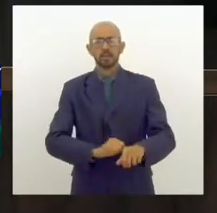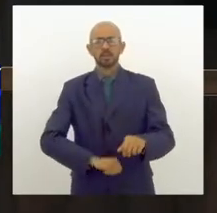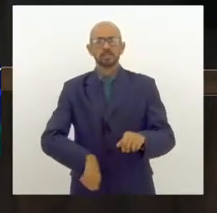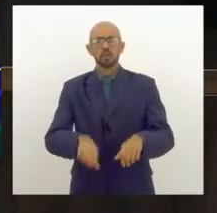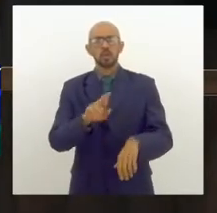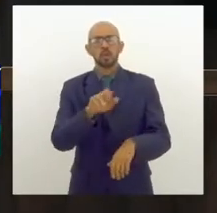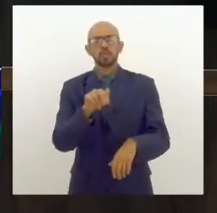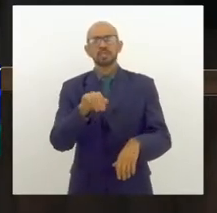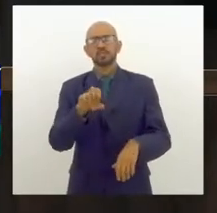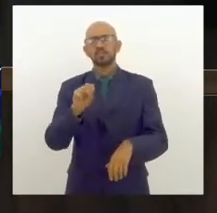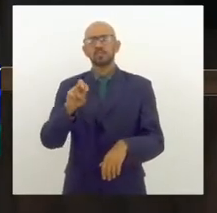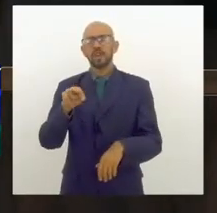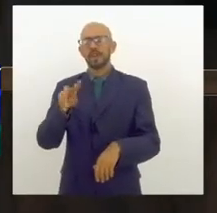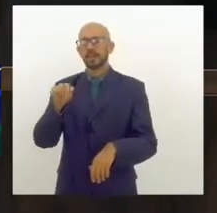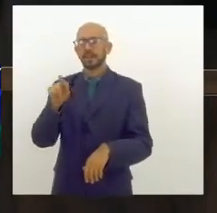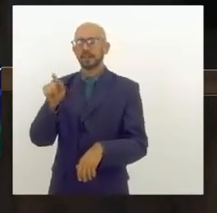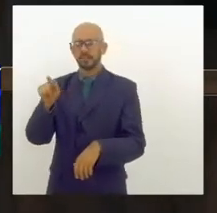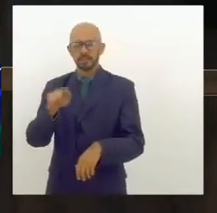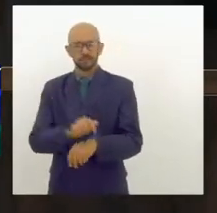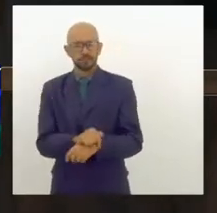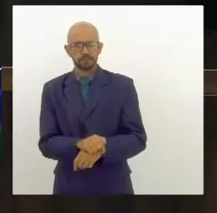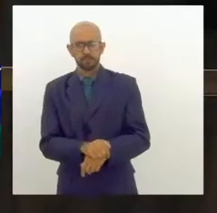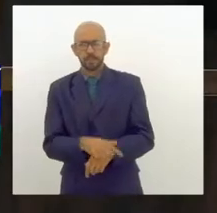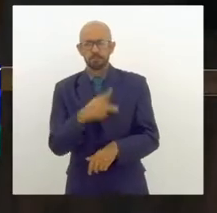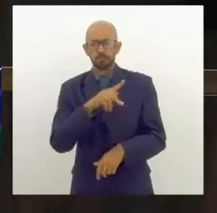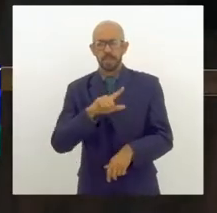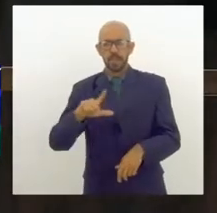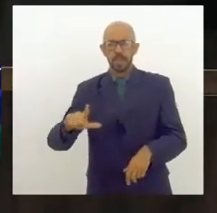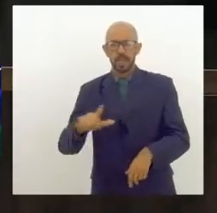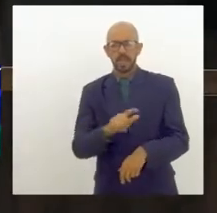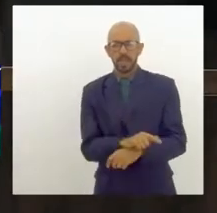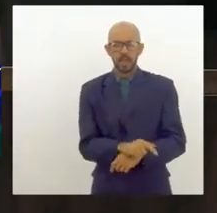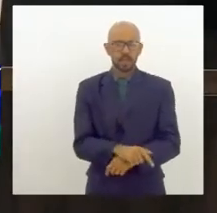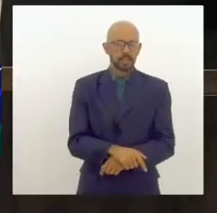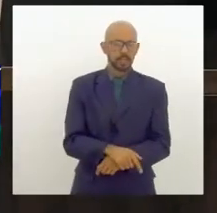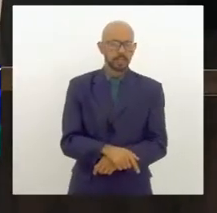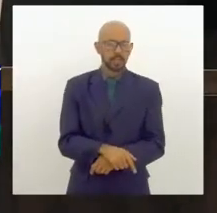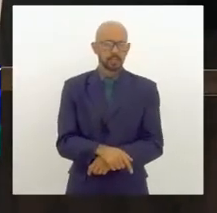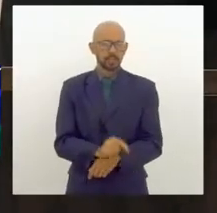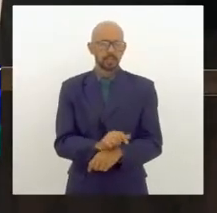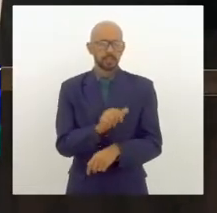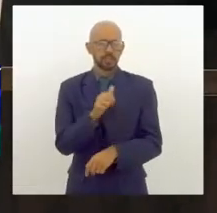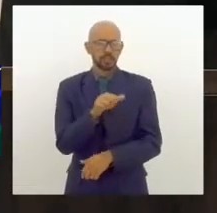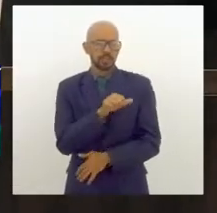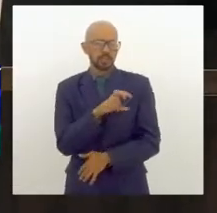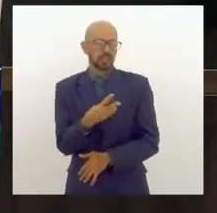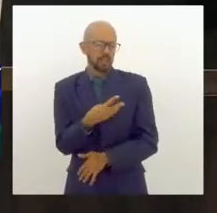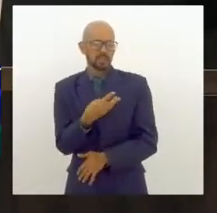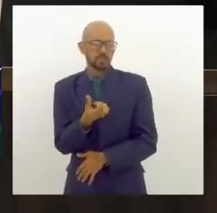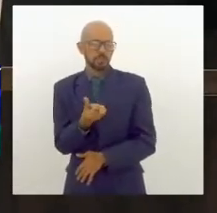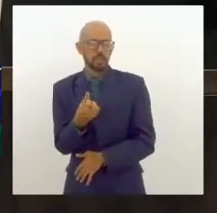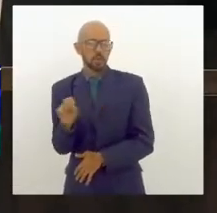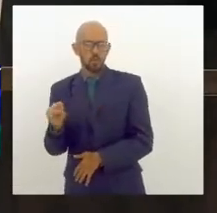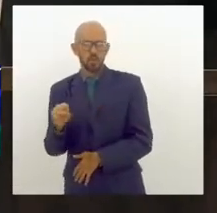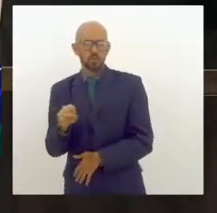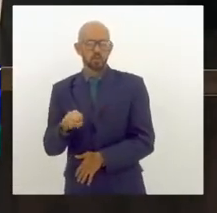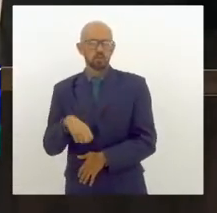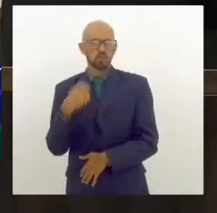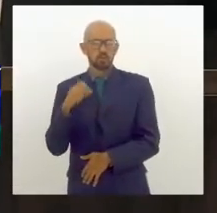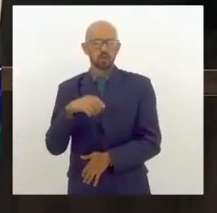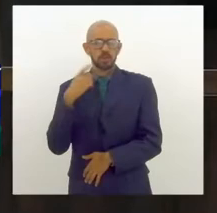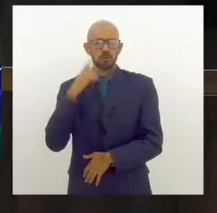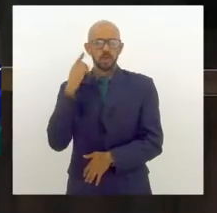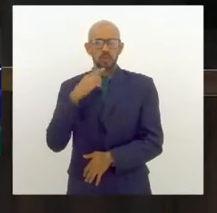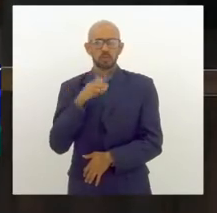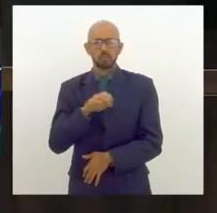Rosenberg Reis. Projeto de resolução 1368 de 22, de autoria dos deputados Brazão e Tiago Pampulha. Concede o